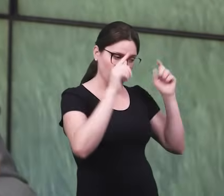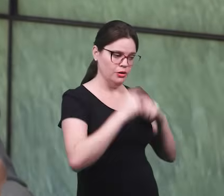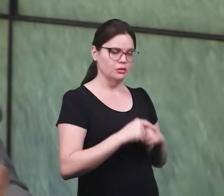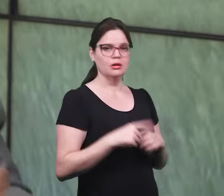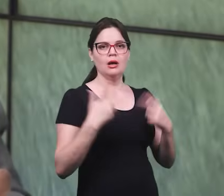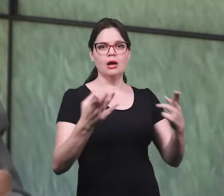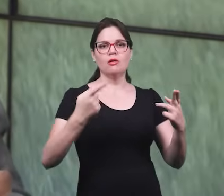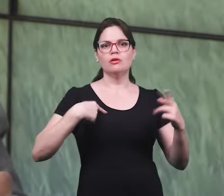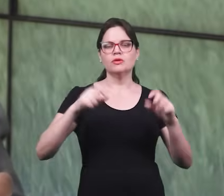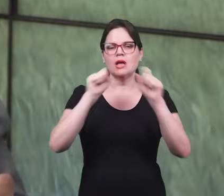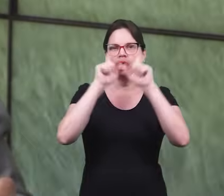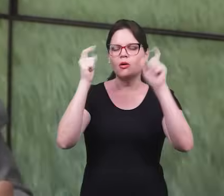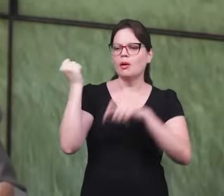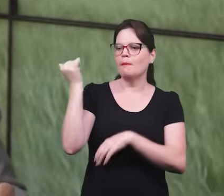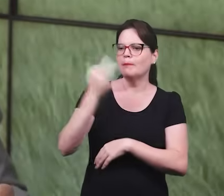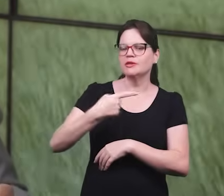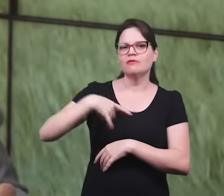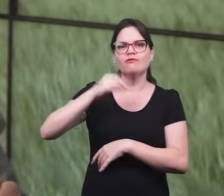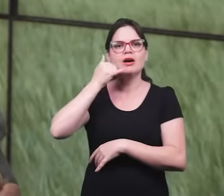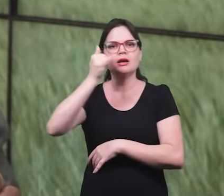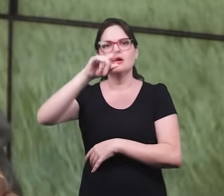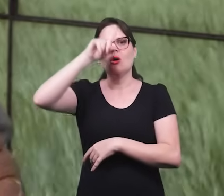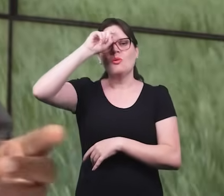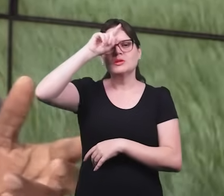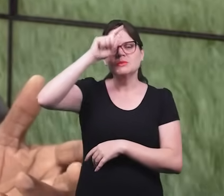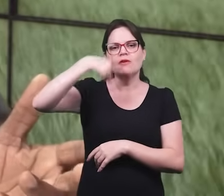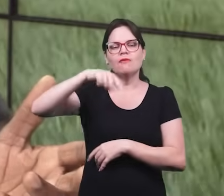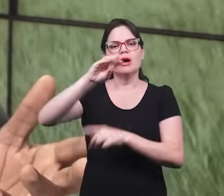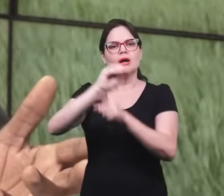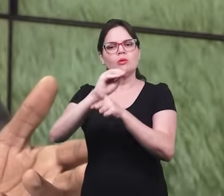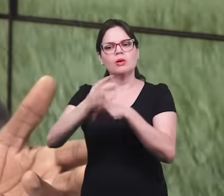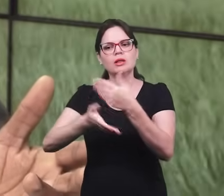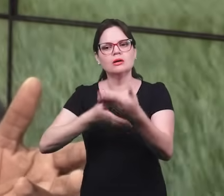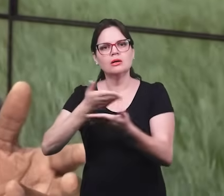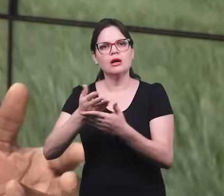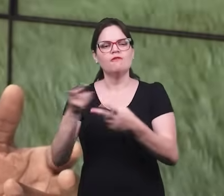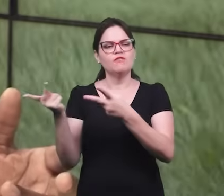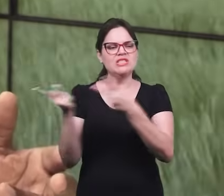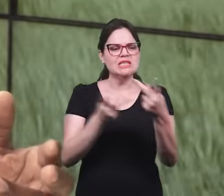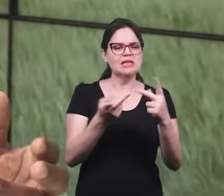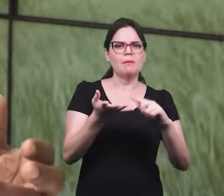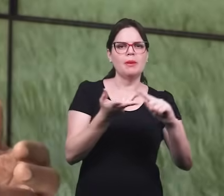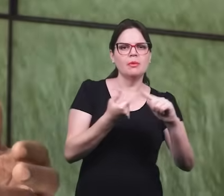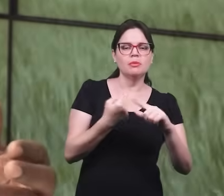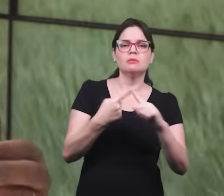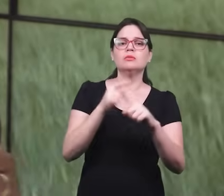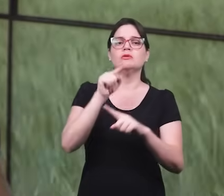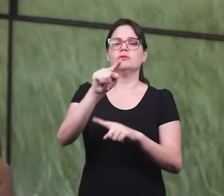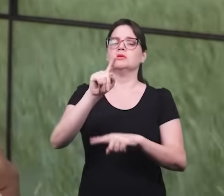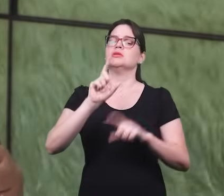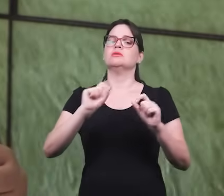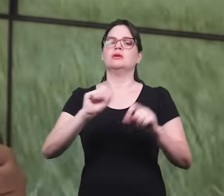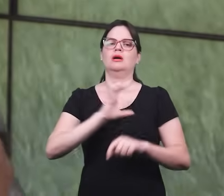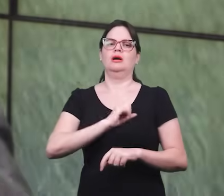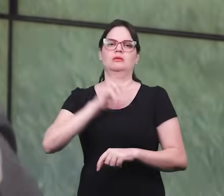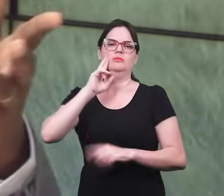madrugada atende celular vai em hospital por quê Porque você ama Jesus porque o fruto do espírito predomina na sua vida como